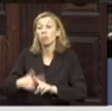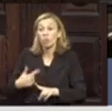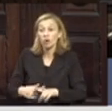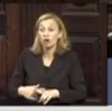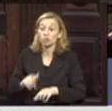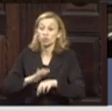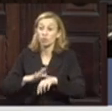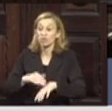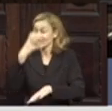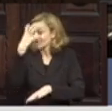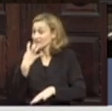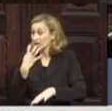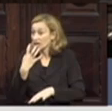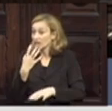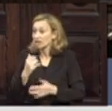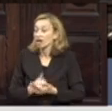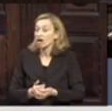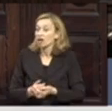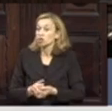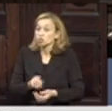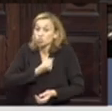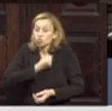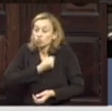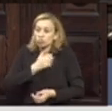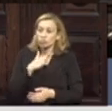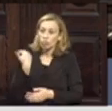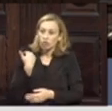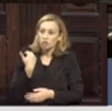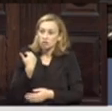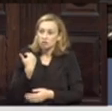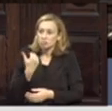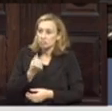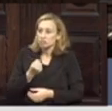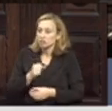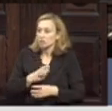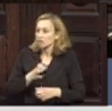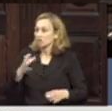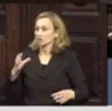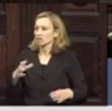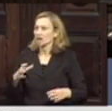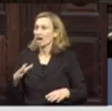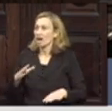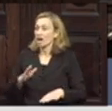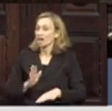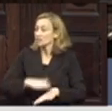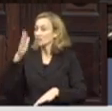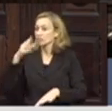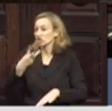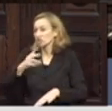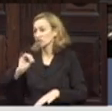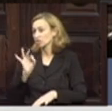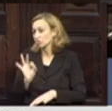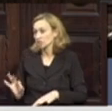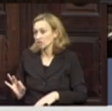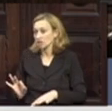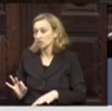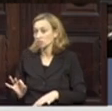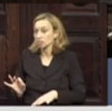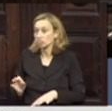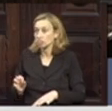de ter o vírus adaptado à transmissão pelo Aedes aegypti. Nós precisamos estar atentos nisso.